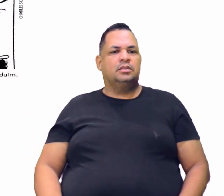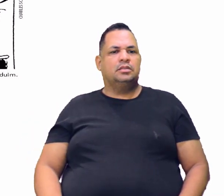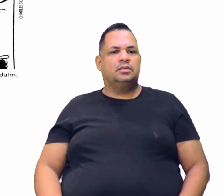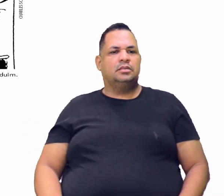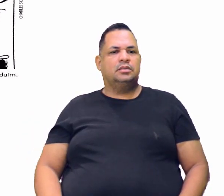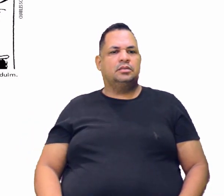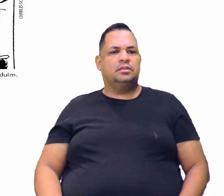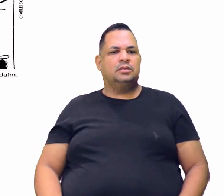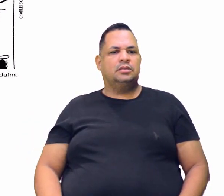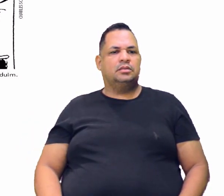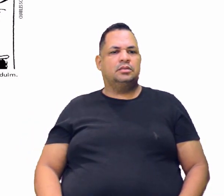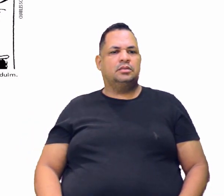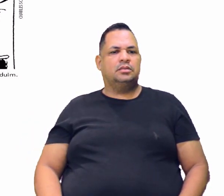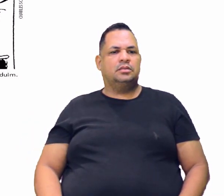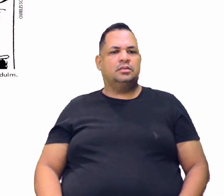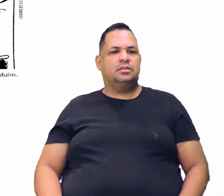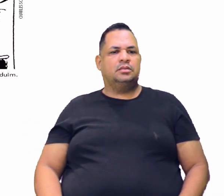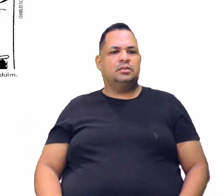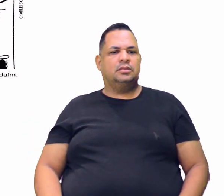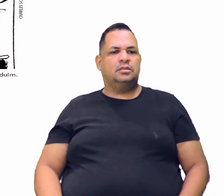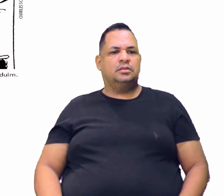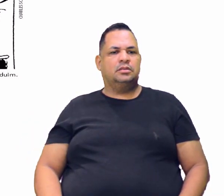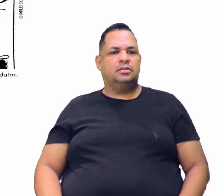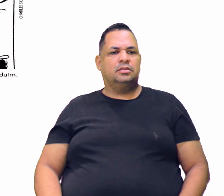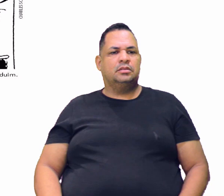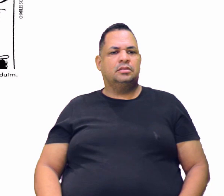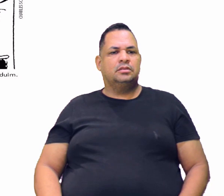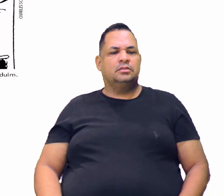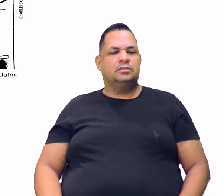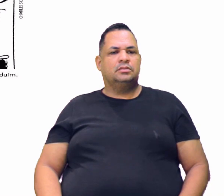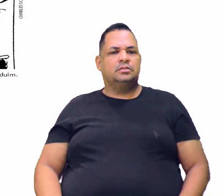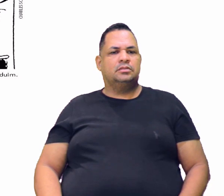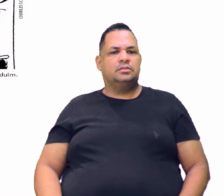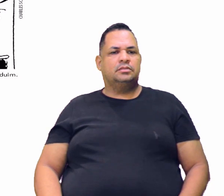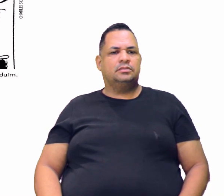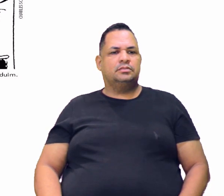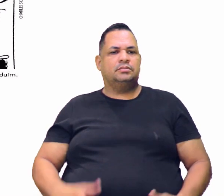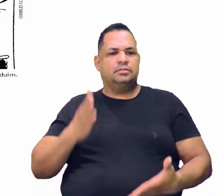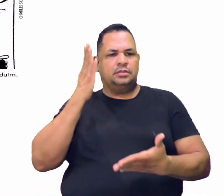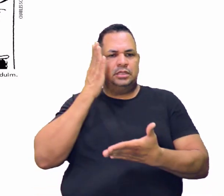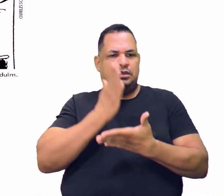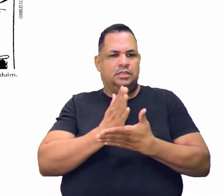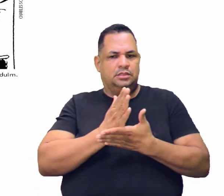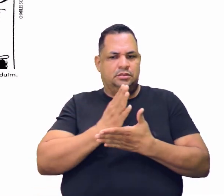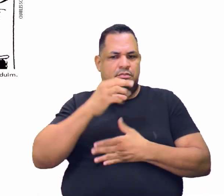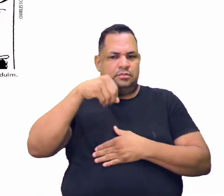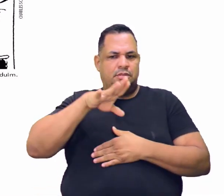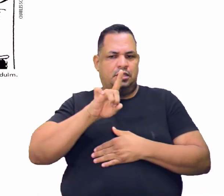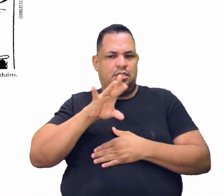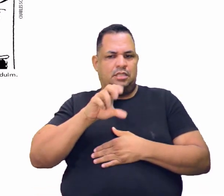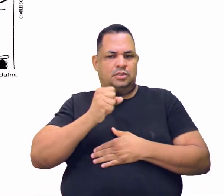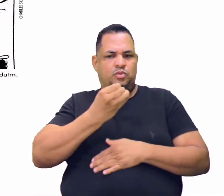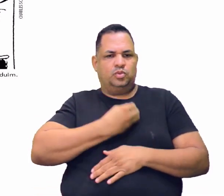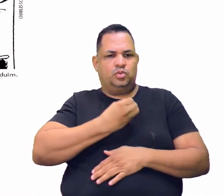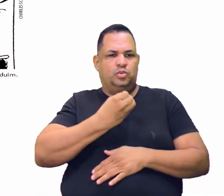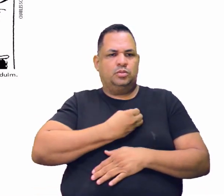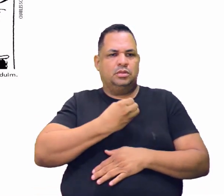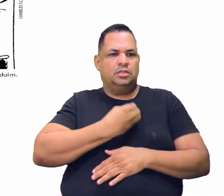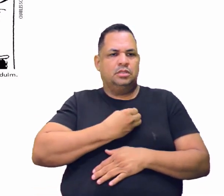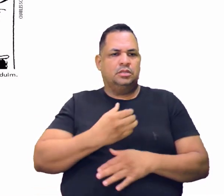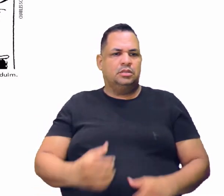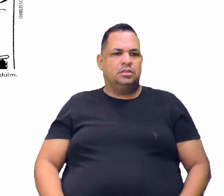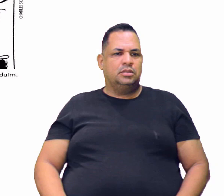para você observar, meio melão, ou seja, metade. Tá sendo numeral, tá